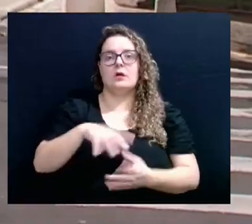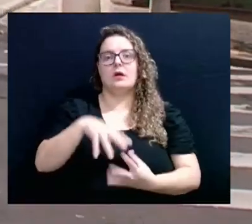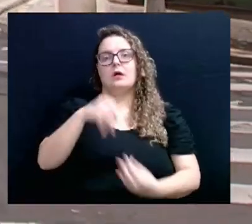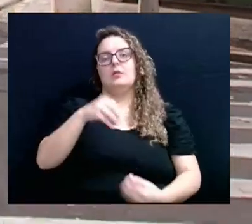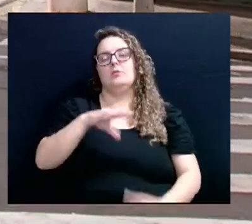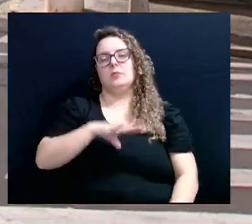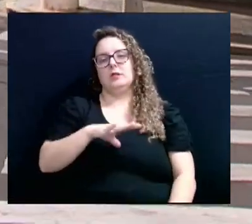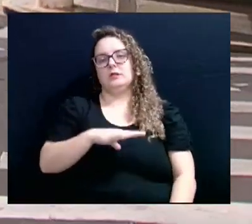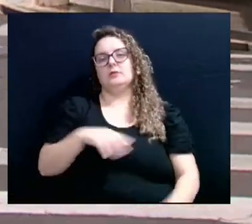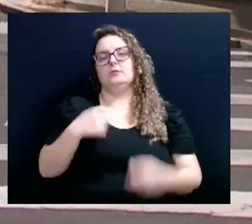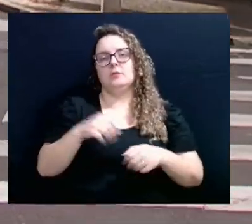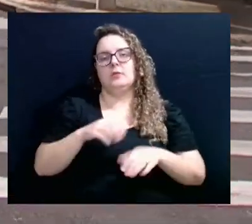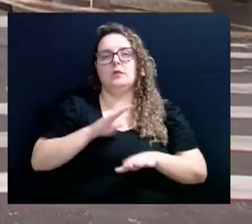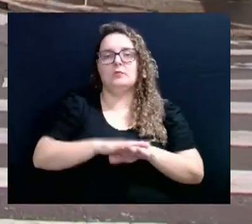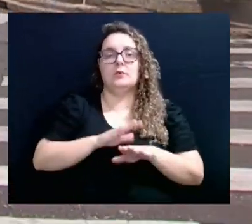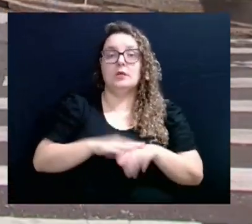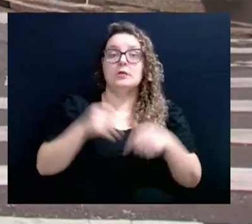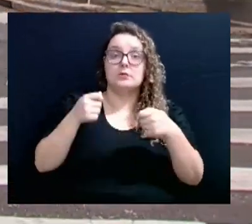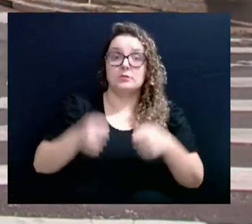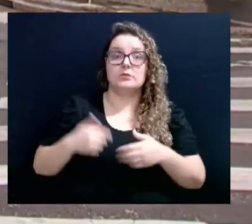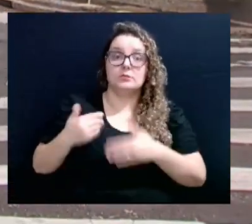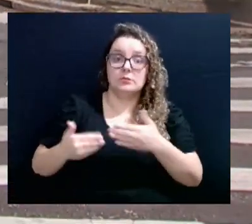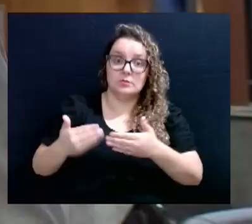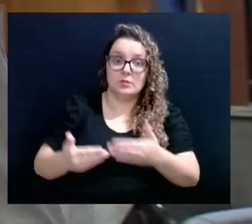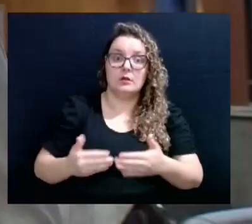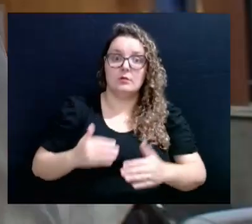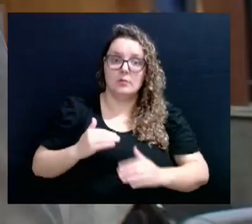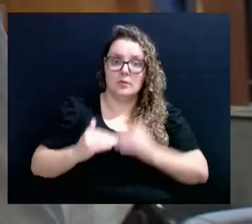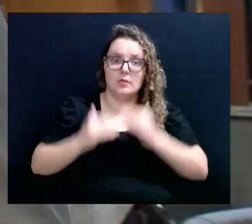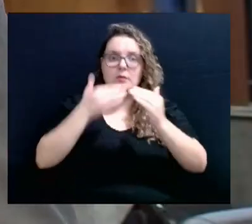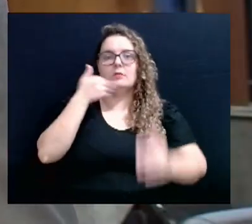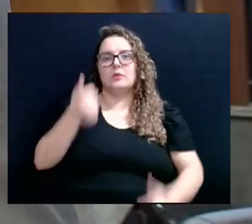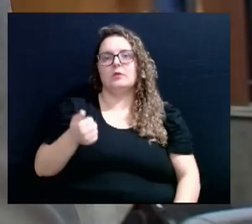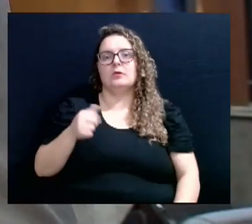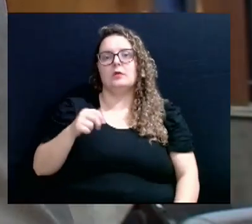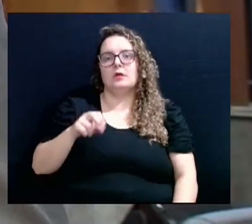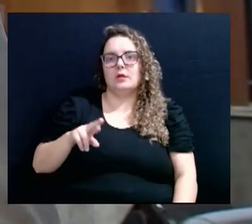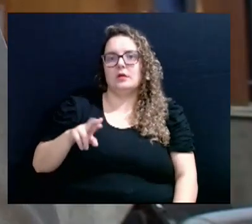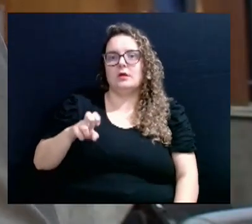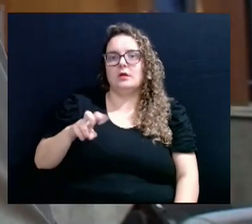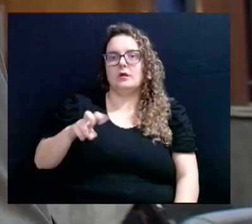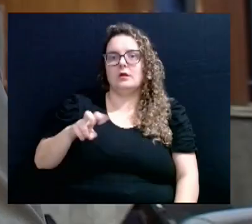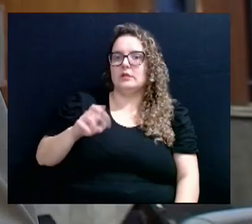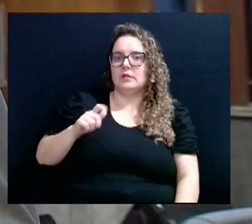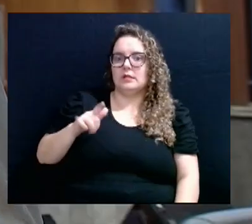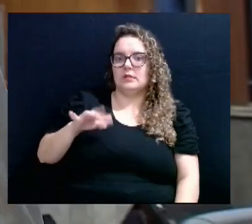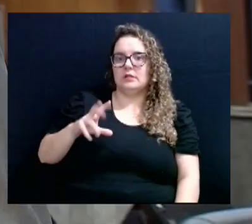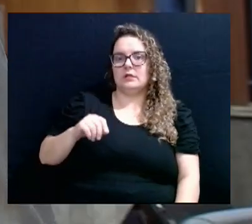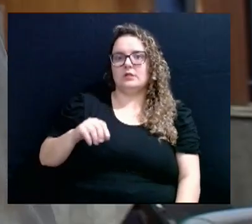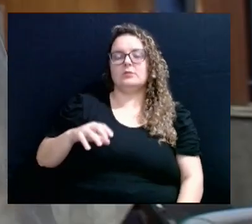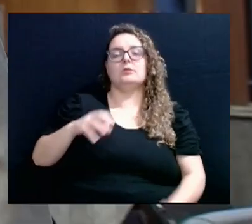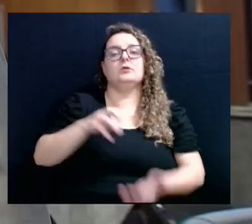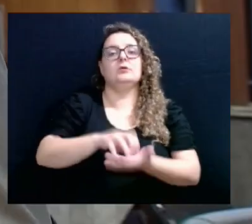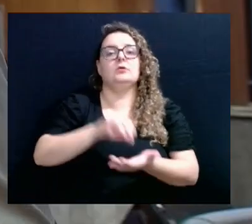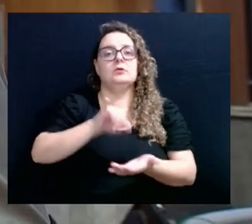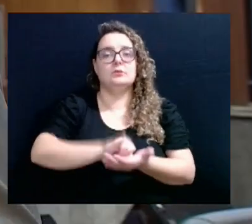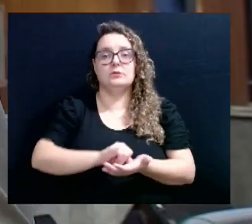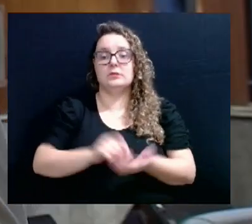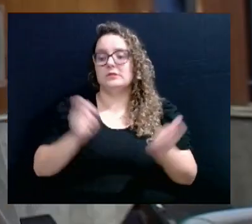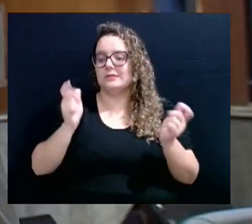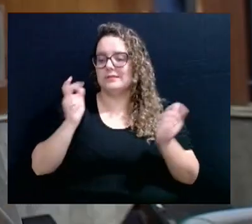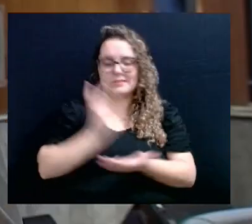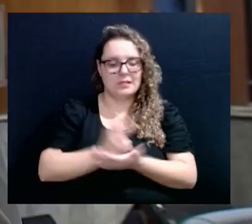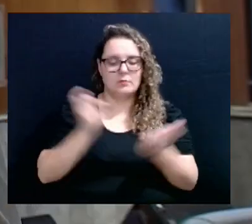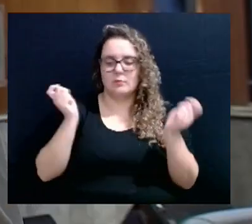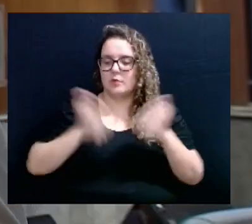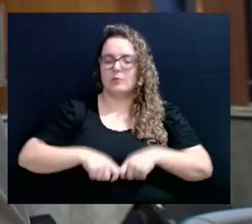ações concretas para recuperar a vitalidade. O centro de Campinas sempre foi uma potência econômica. Todos os